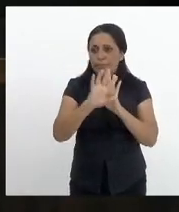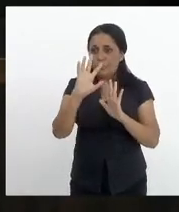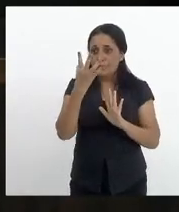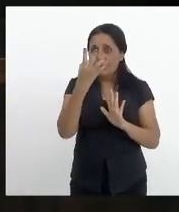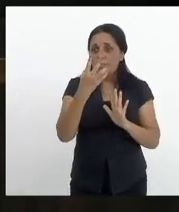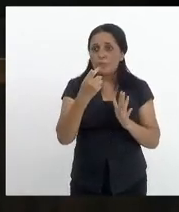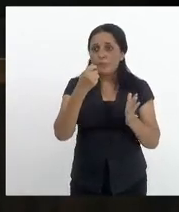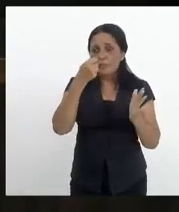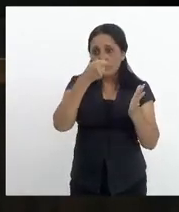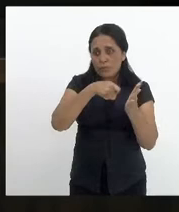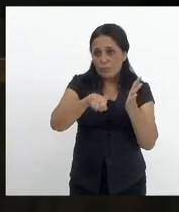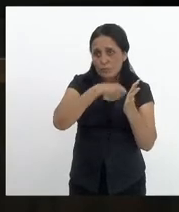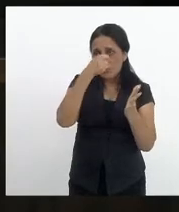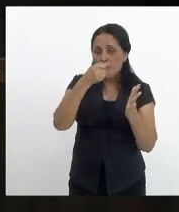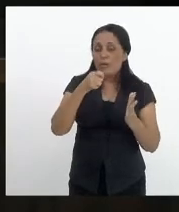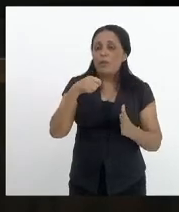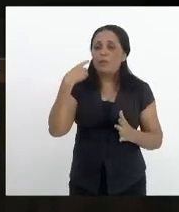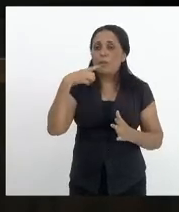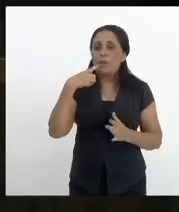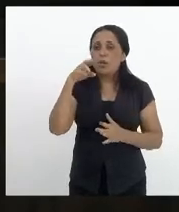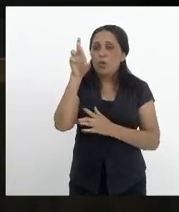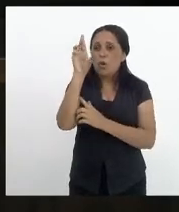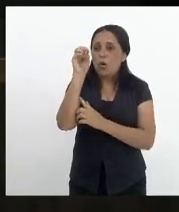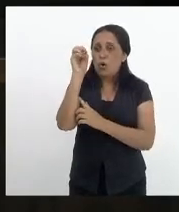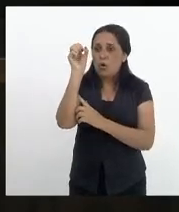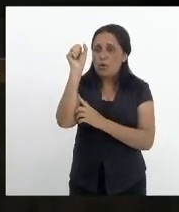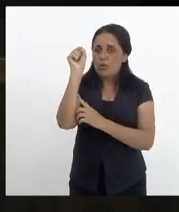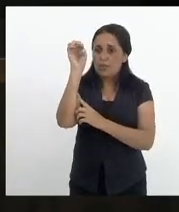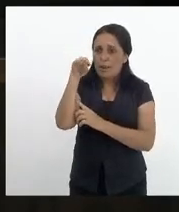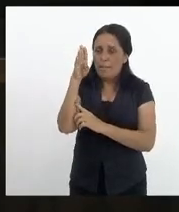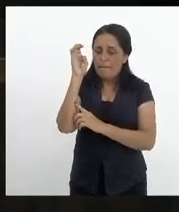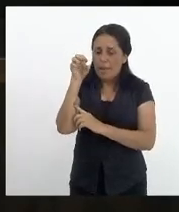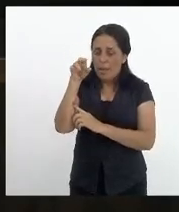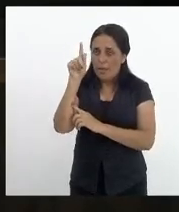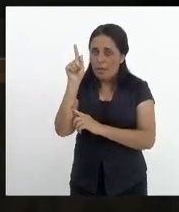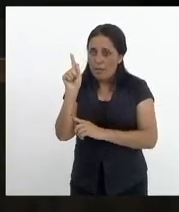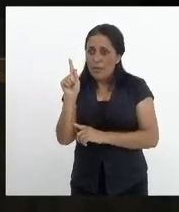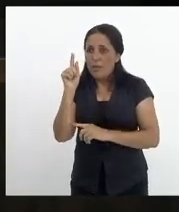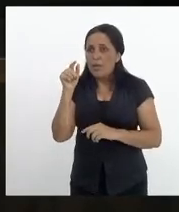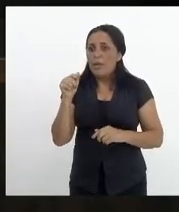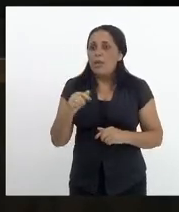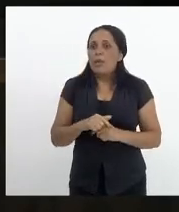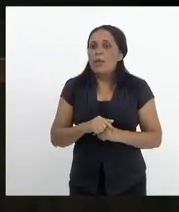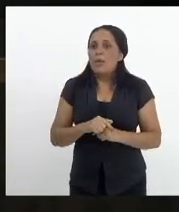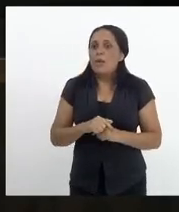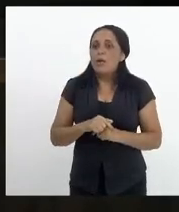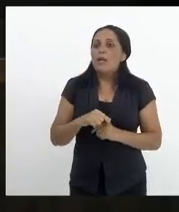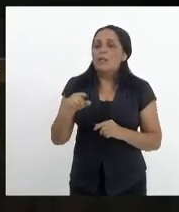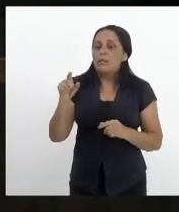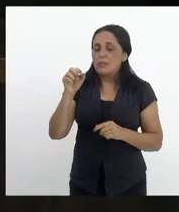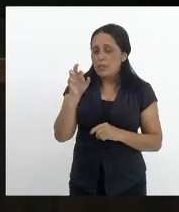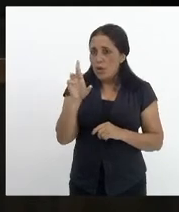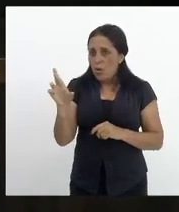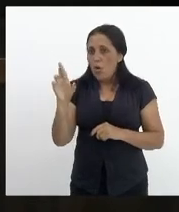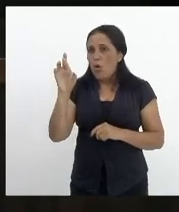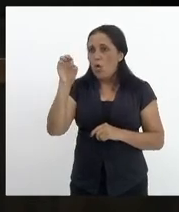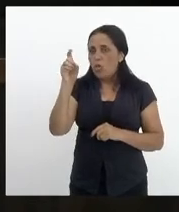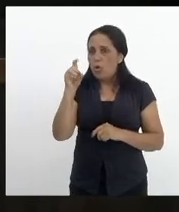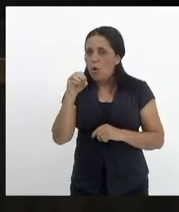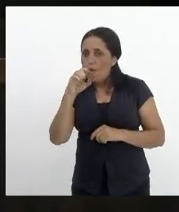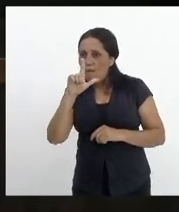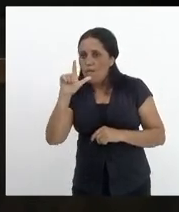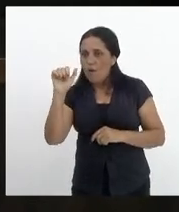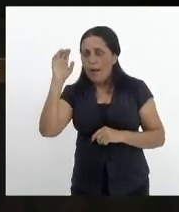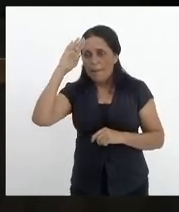deputado Rosenberg Reis, concede medalha Tiradentes, respectivo diploma, ao excelentíssimo senhor Rodolfo Parreira Falcone, capitão da Polícia Militar do Estado do